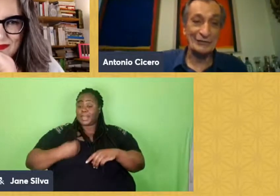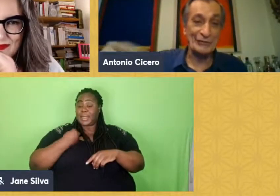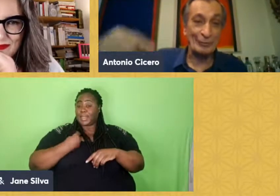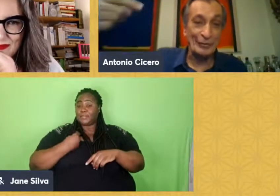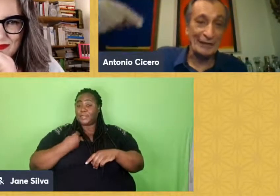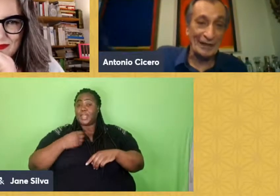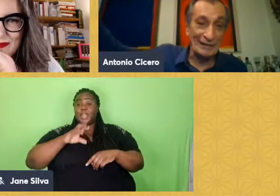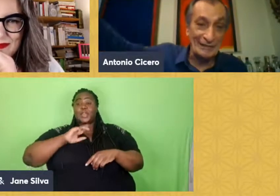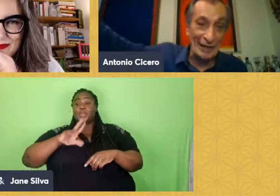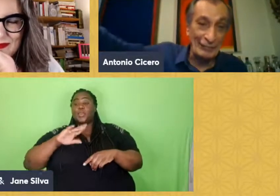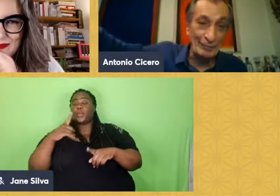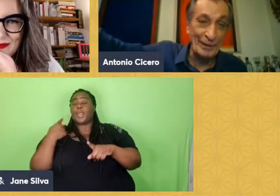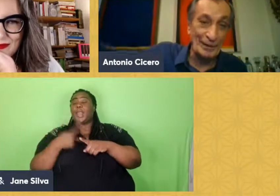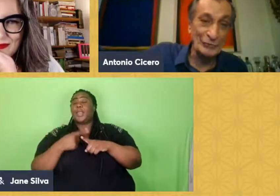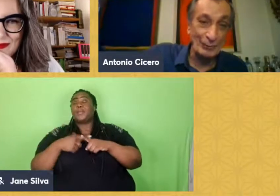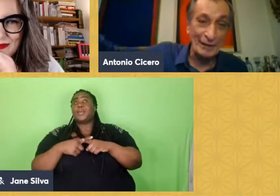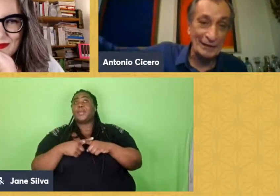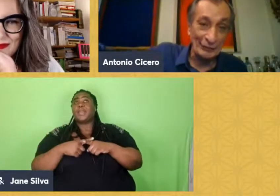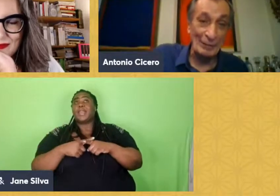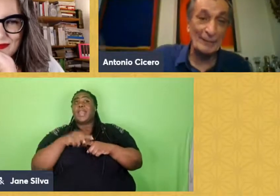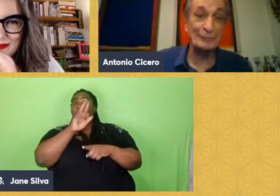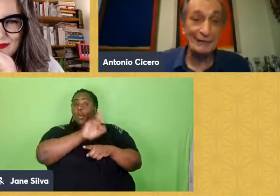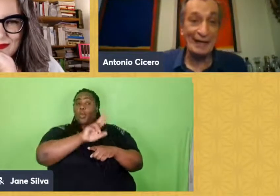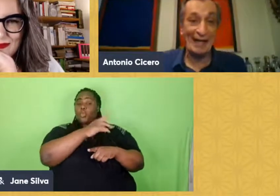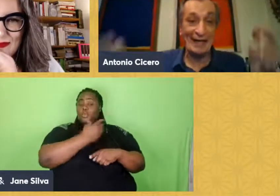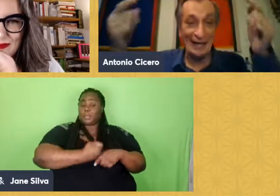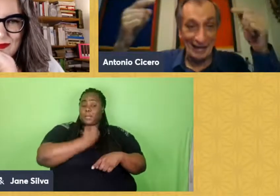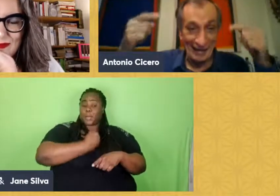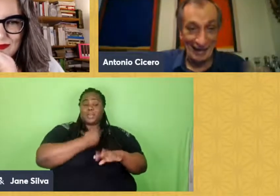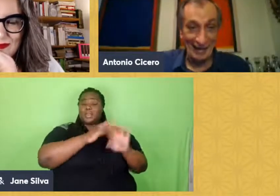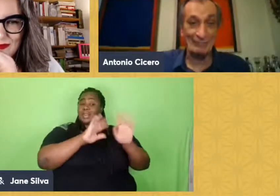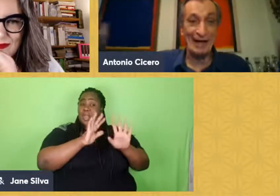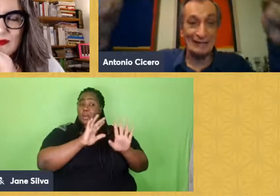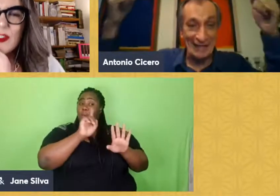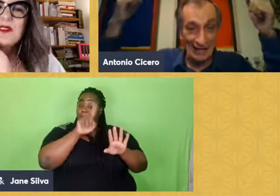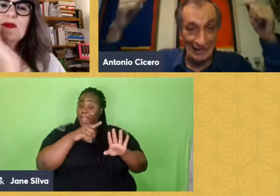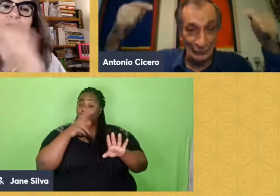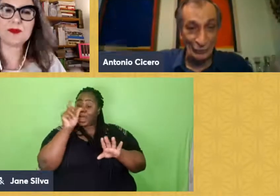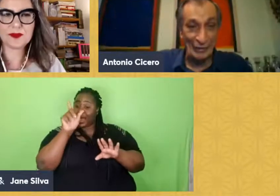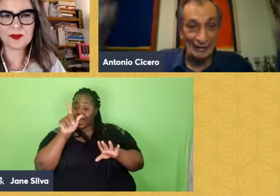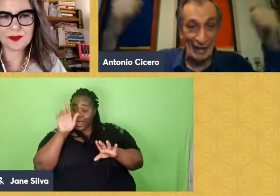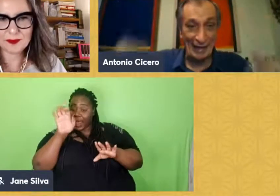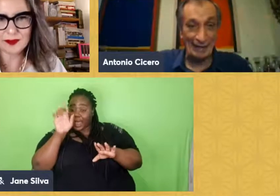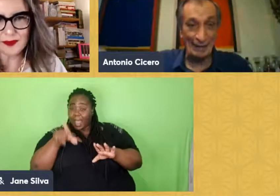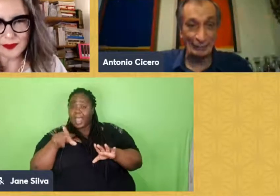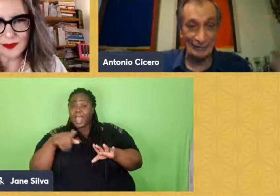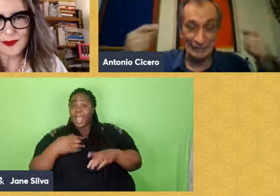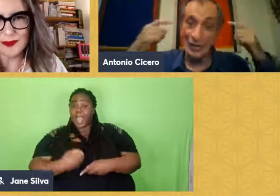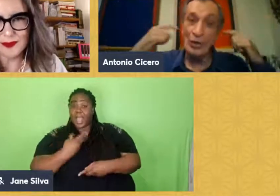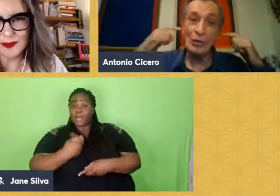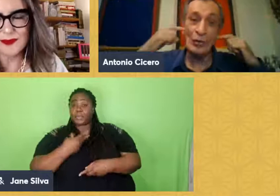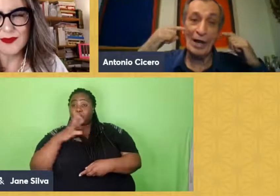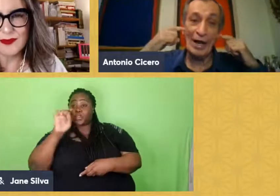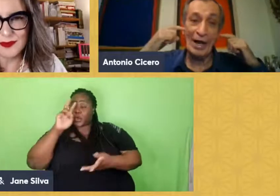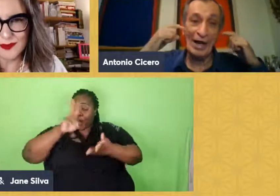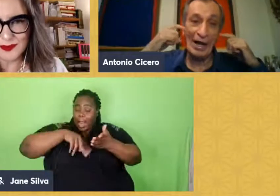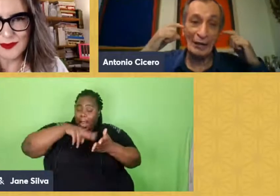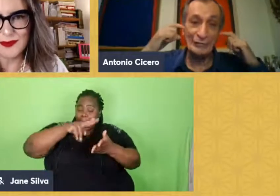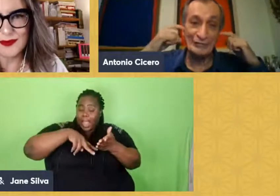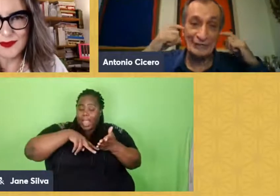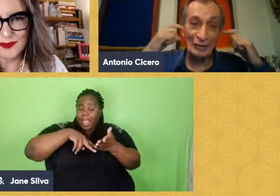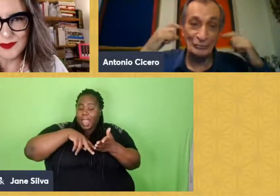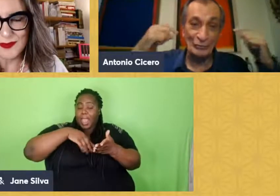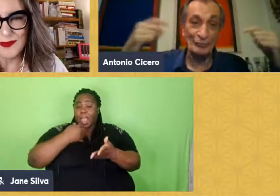merece existir porque ela serve para isso ou para aquilo, mas porque basta a leitura da poesia ou